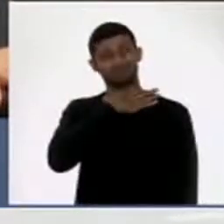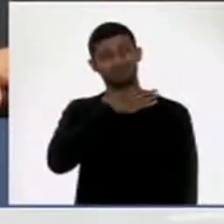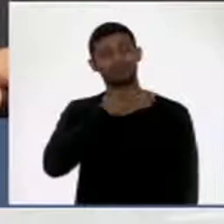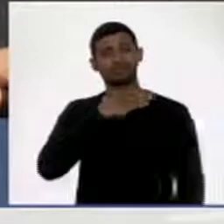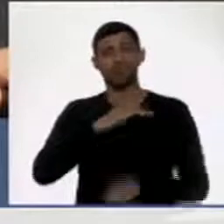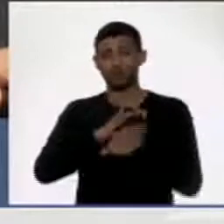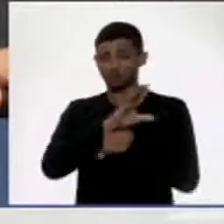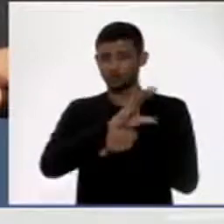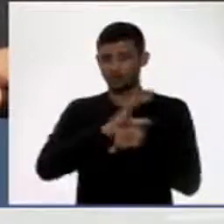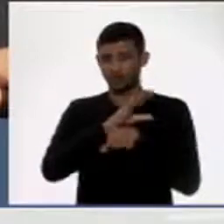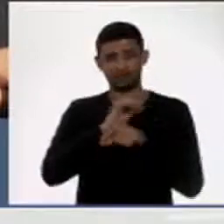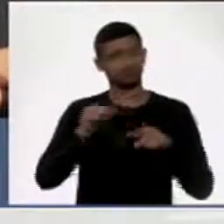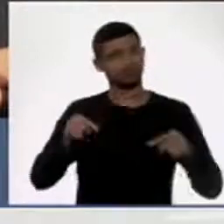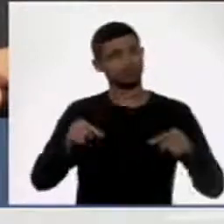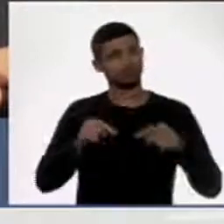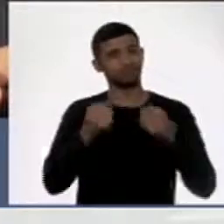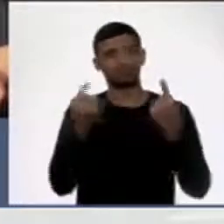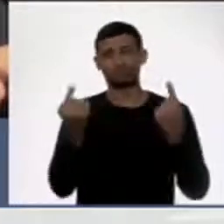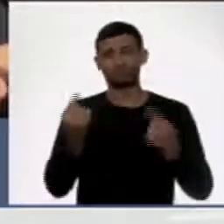institucional.